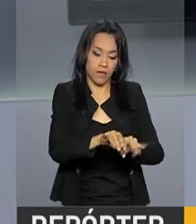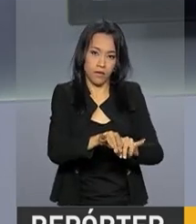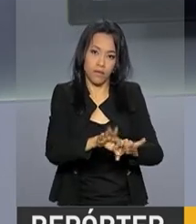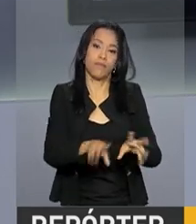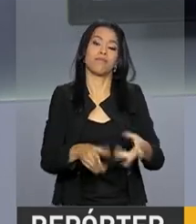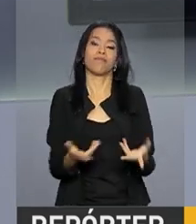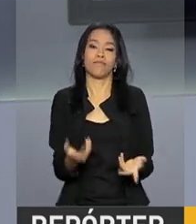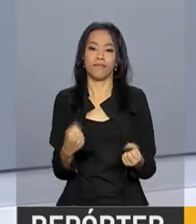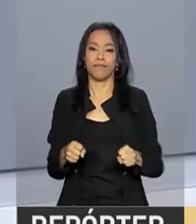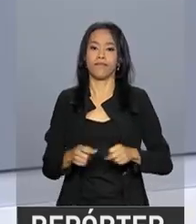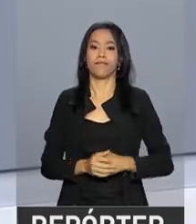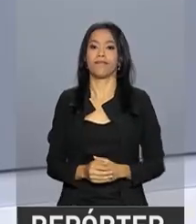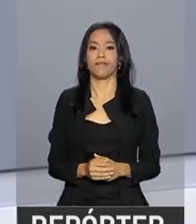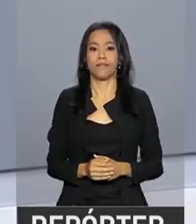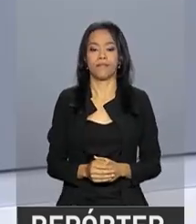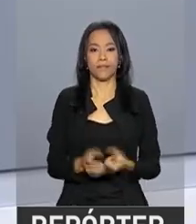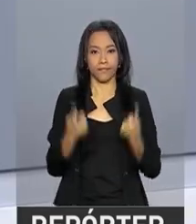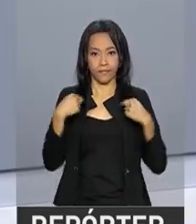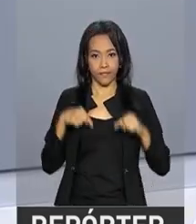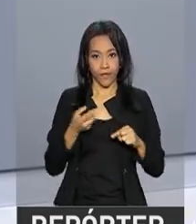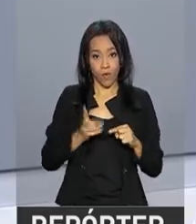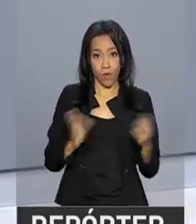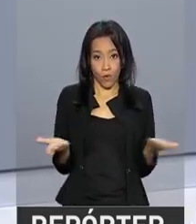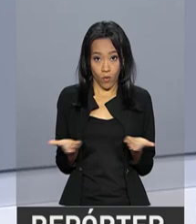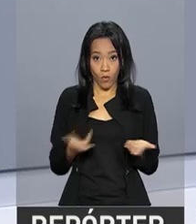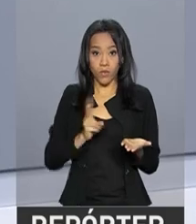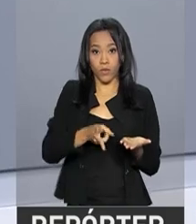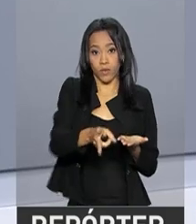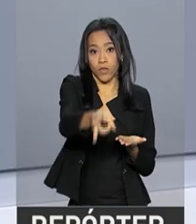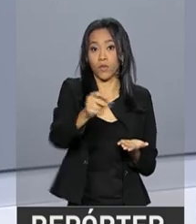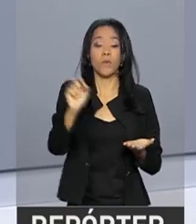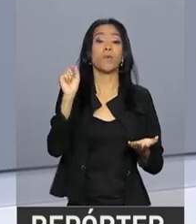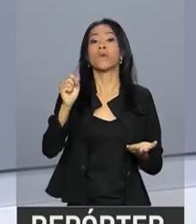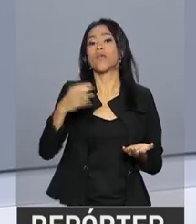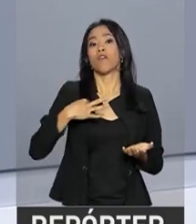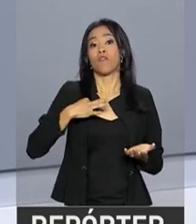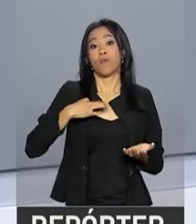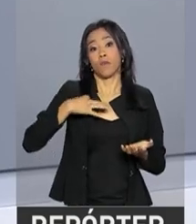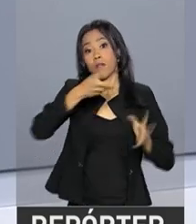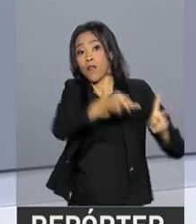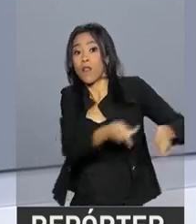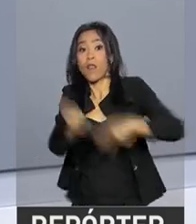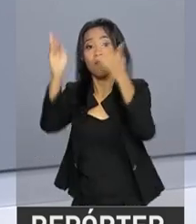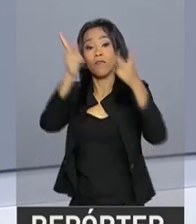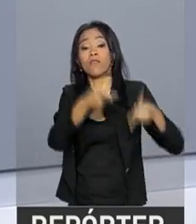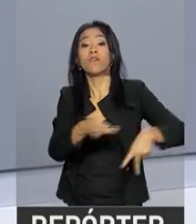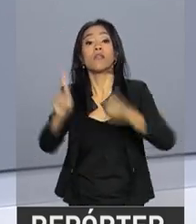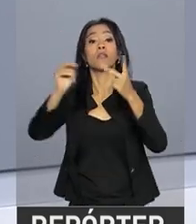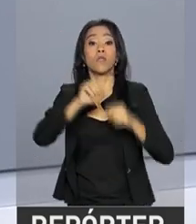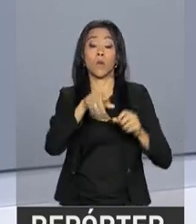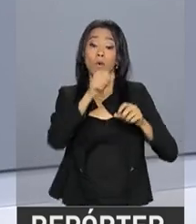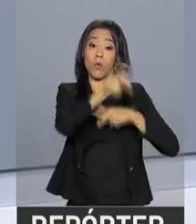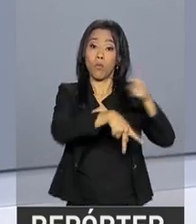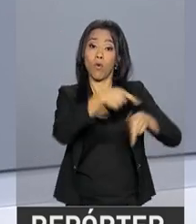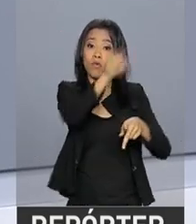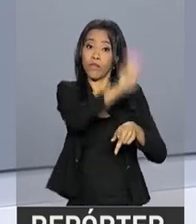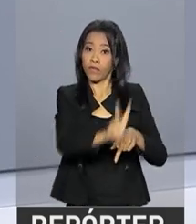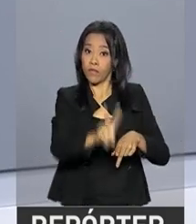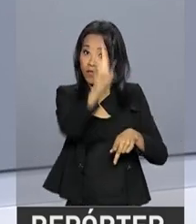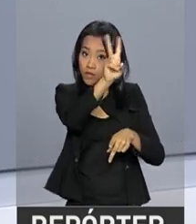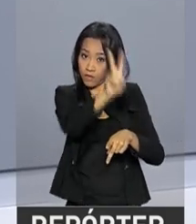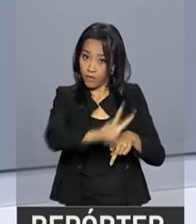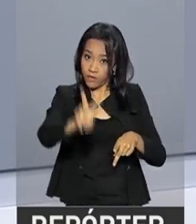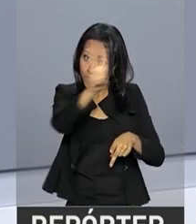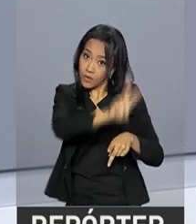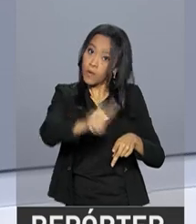na internet. Continua hoje a transferência voluntária dos venezuelanos de Roraima para outros estados do país.